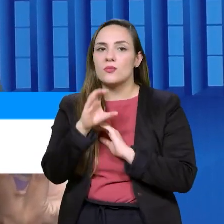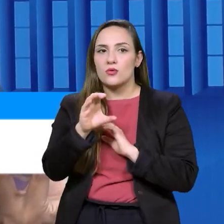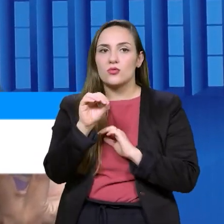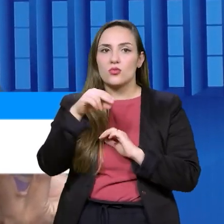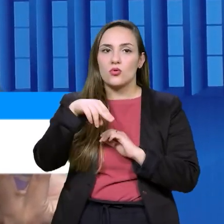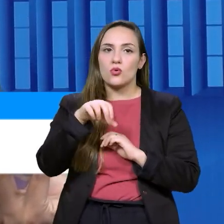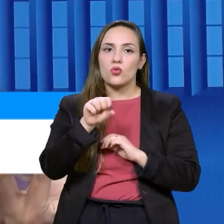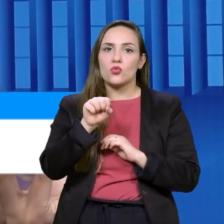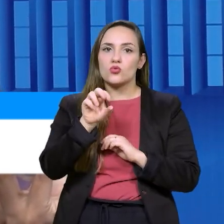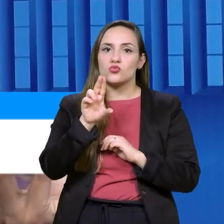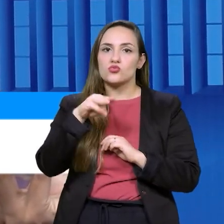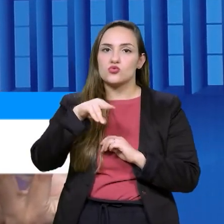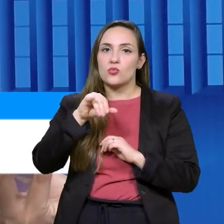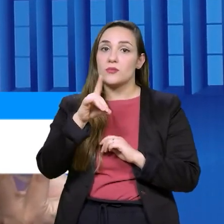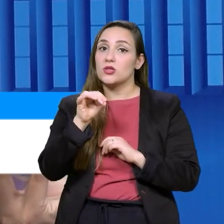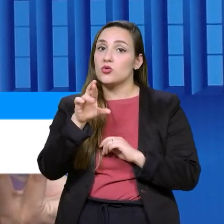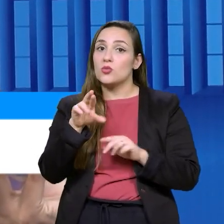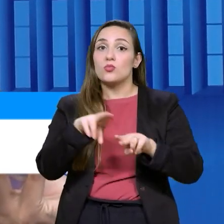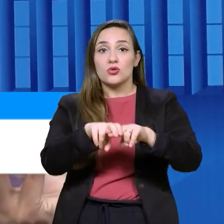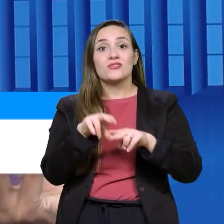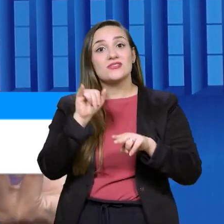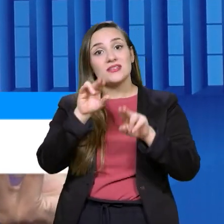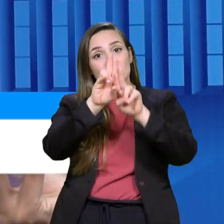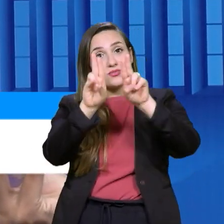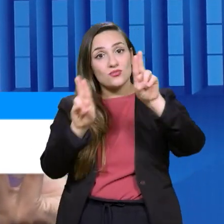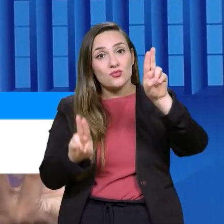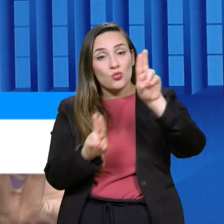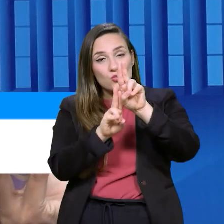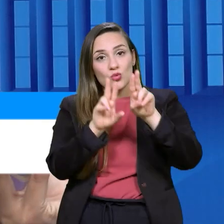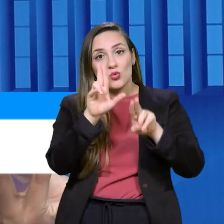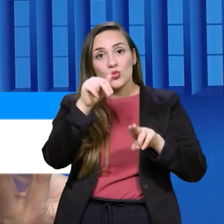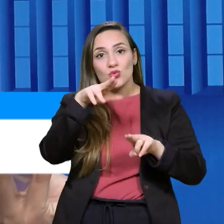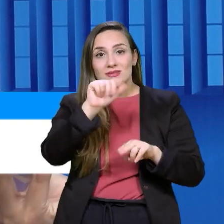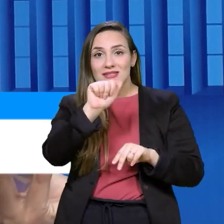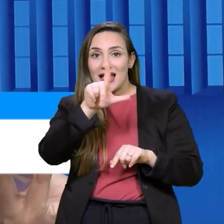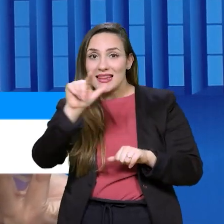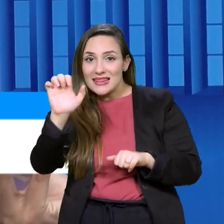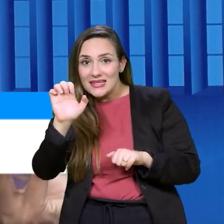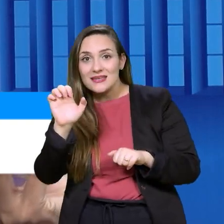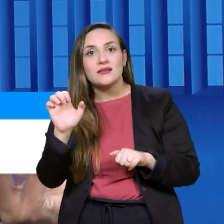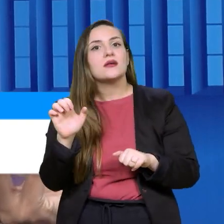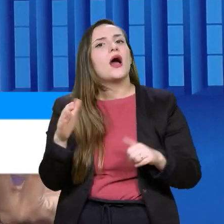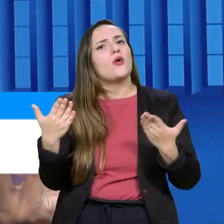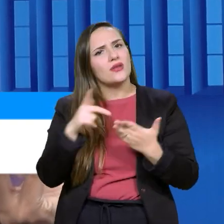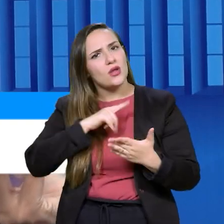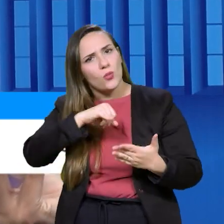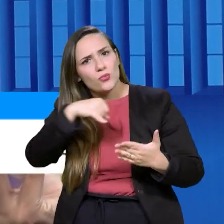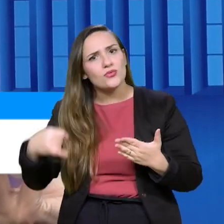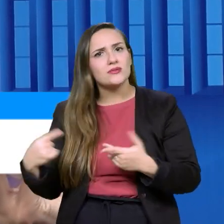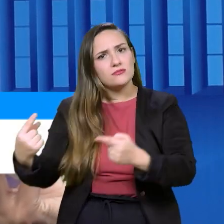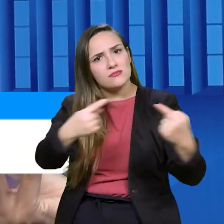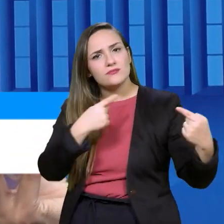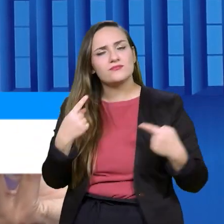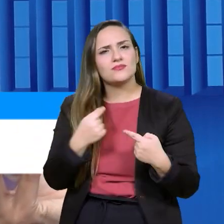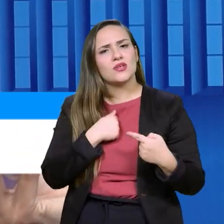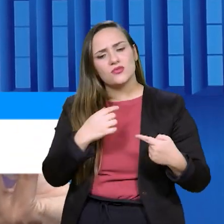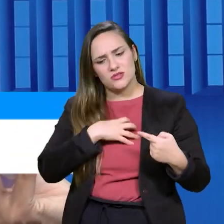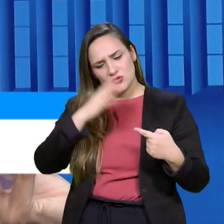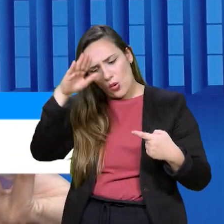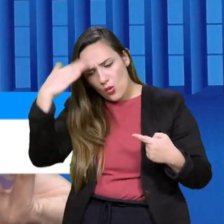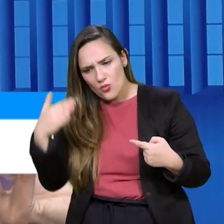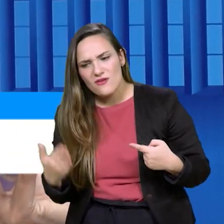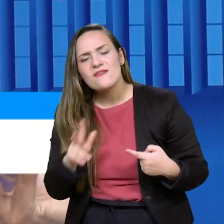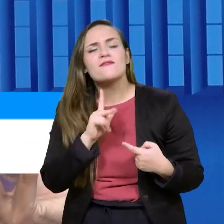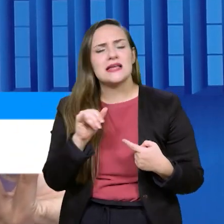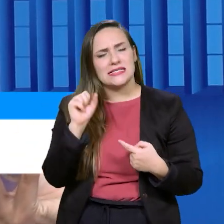tange a questão do direito do consumidor. E quando a UNALE abre essa oportunidade para os parlamentares do Brasil todo estarem discutindo através da frente, é uma